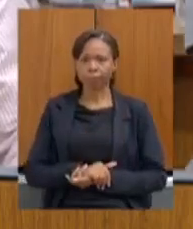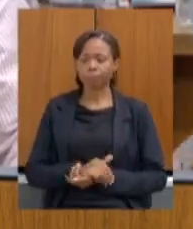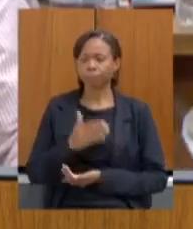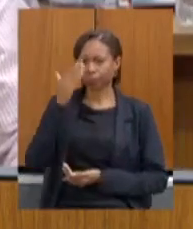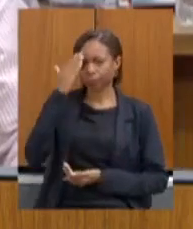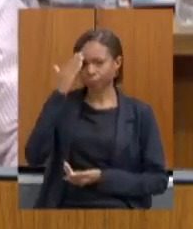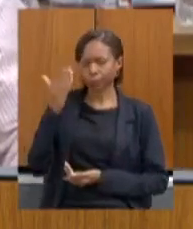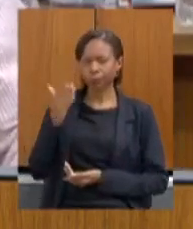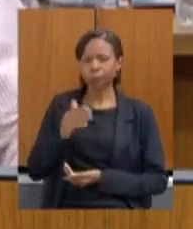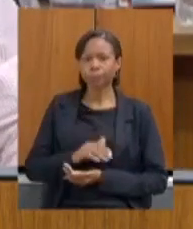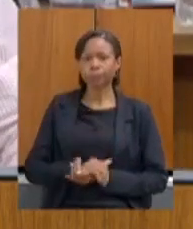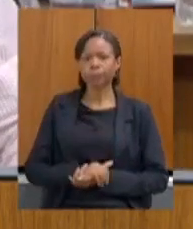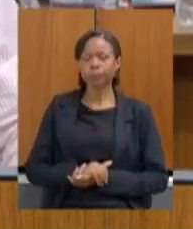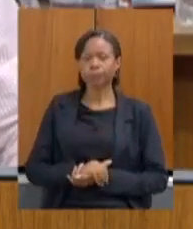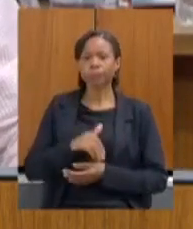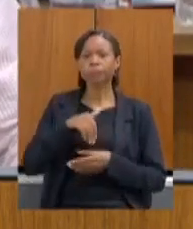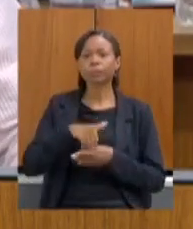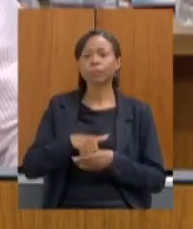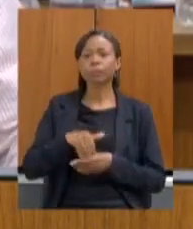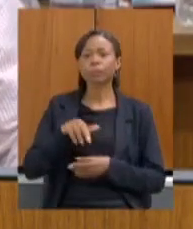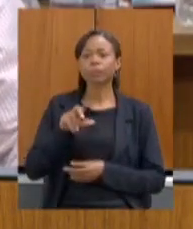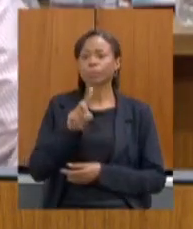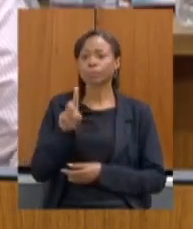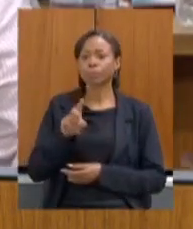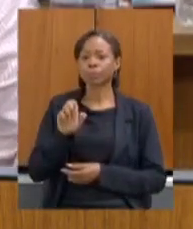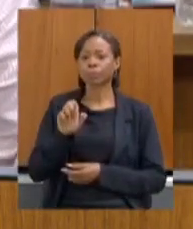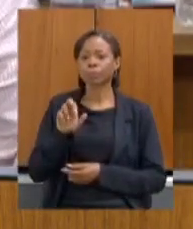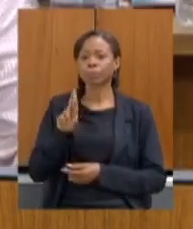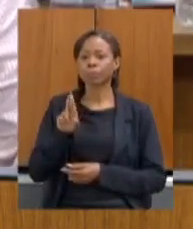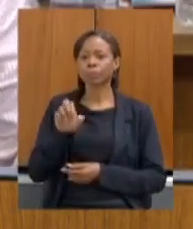Obrigada deputado Virgílio. Como voto o deputado Zé Reis.